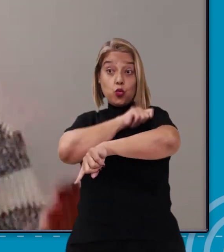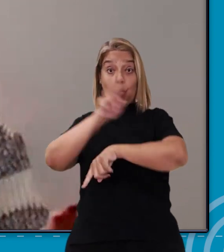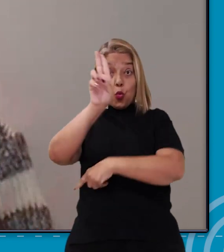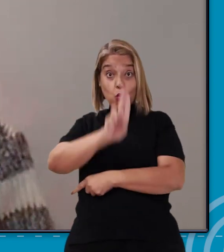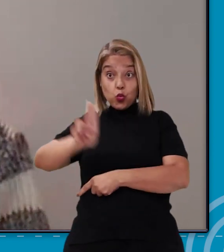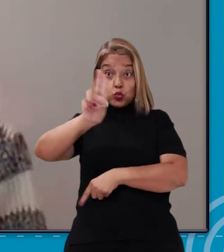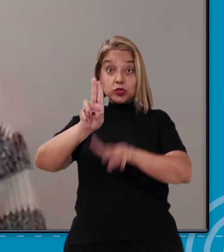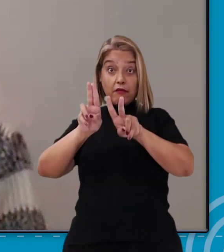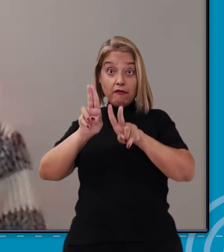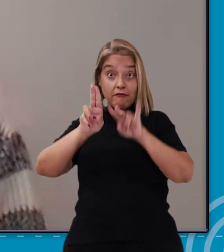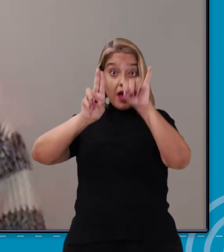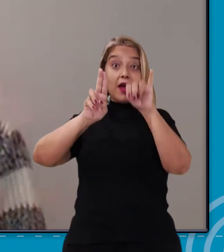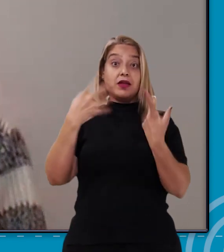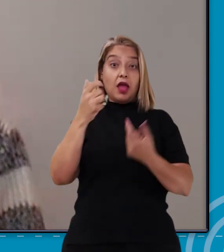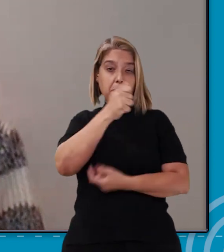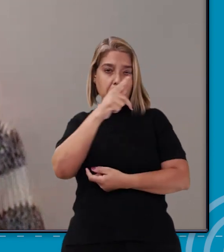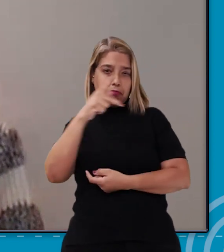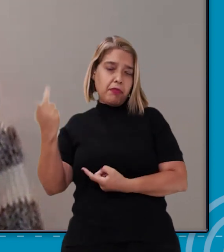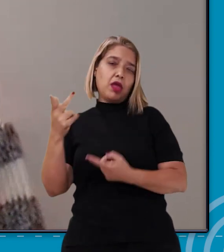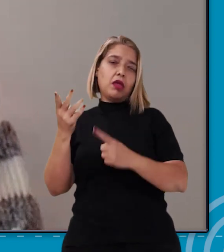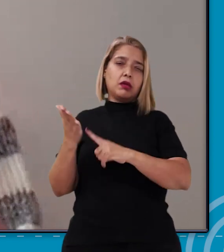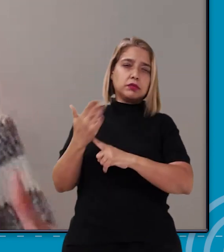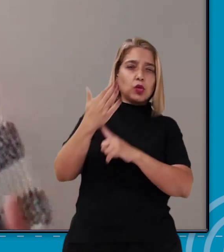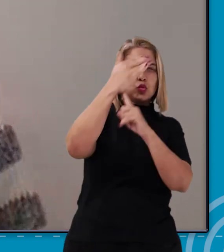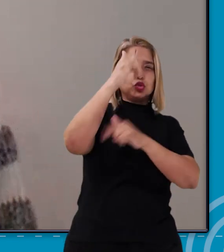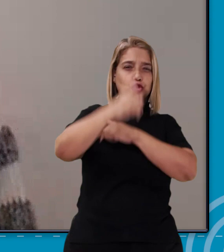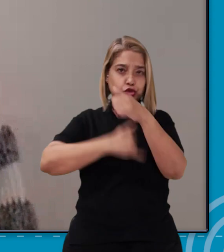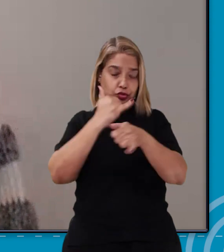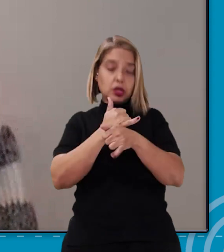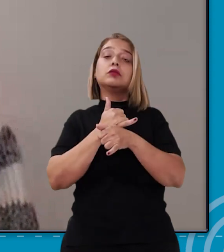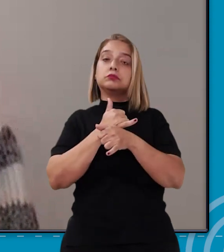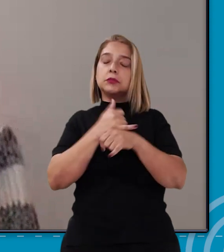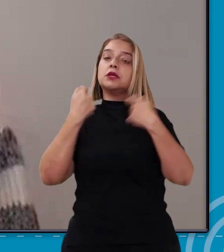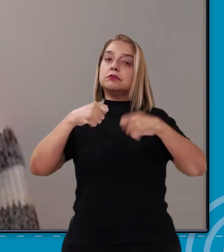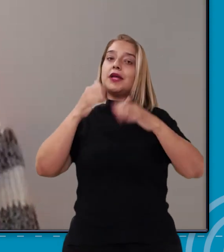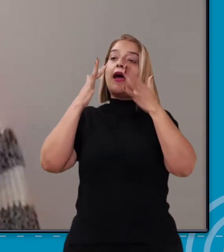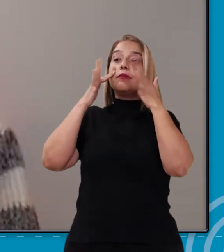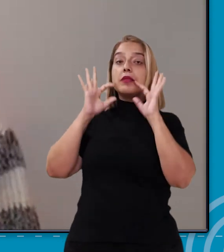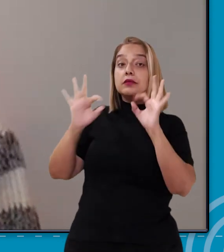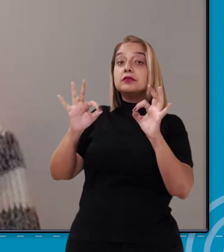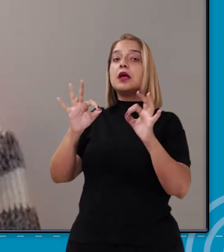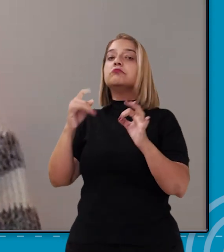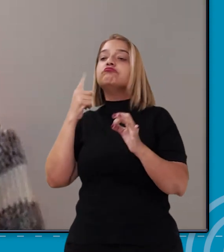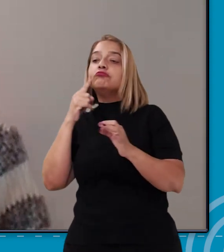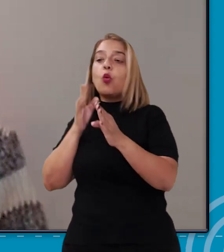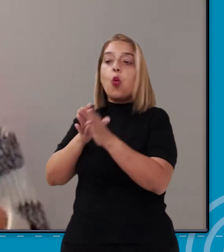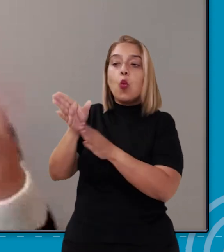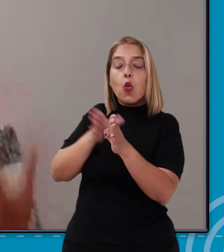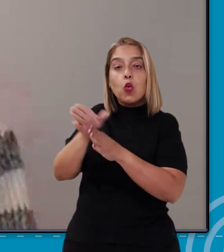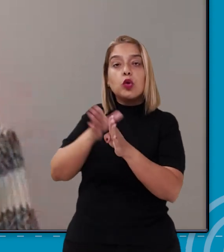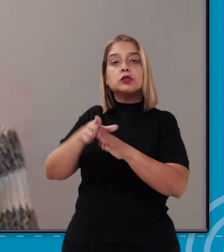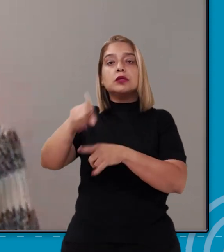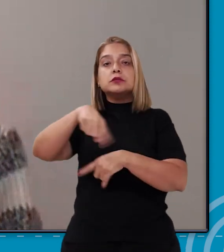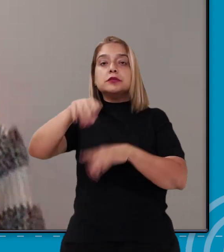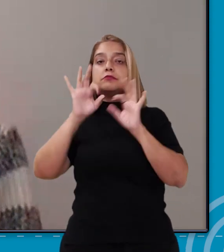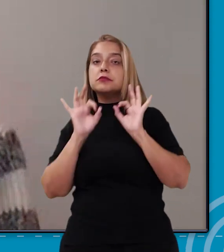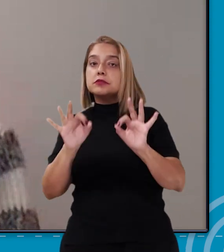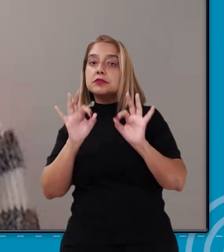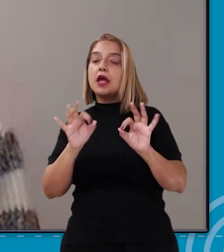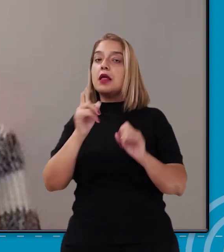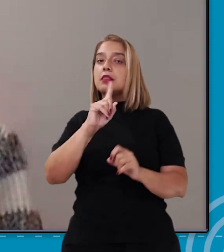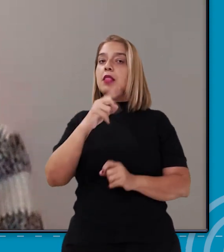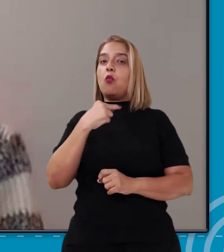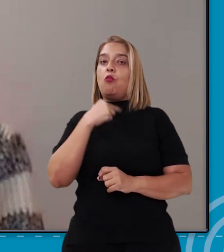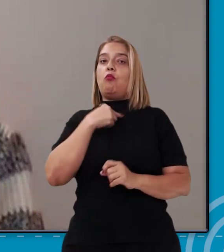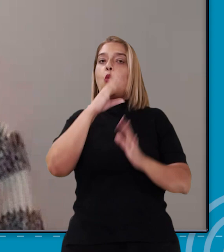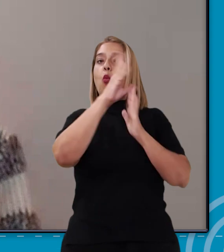a gente submete os alunos ao uso, à exposição nas tecnologias digitais, a gente precisa estar sempre